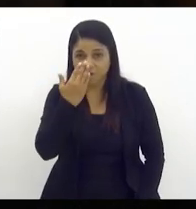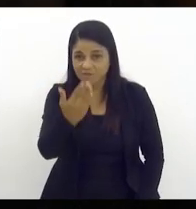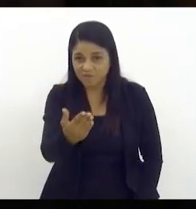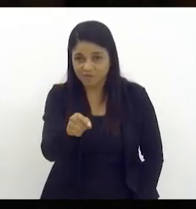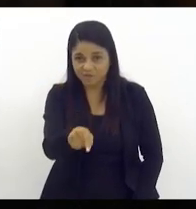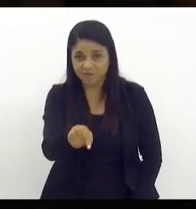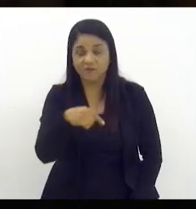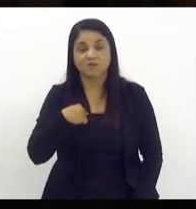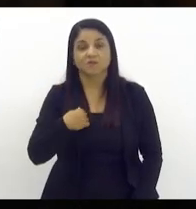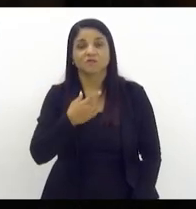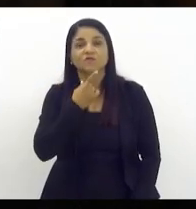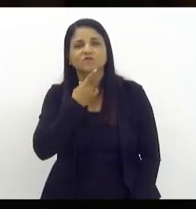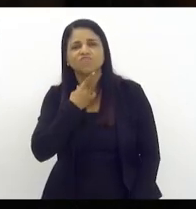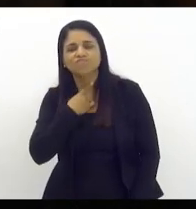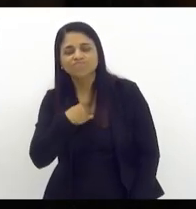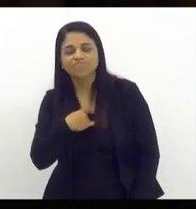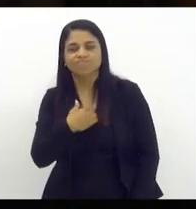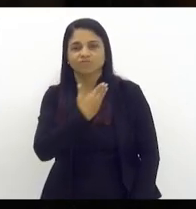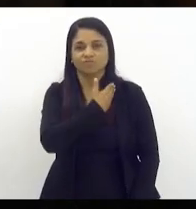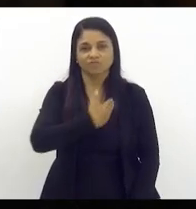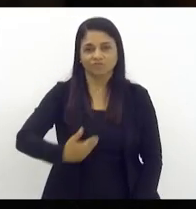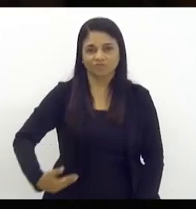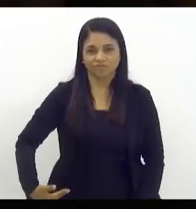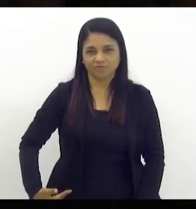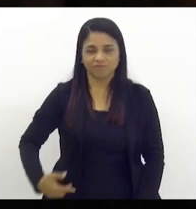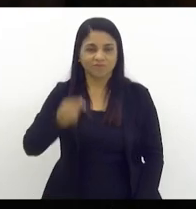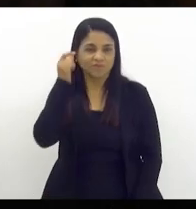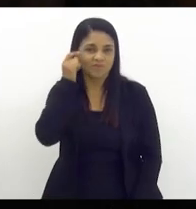o governador Cláudio Castro